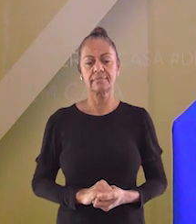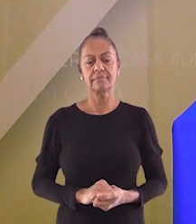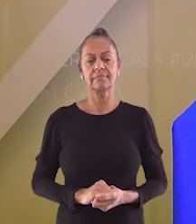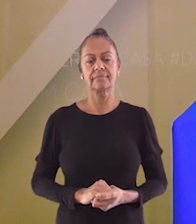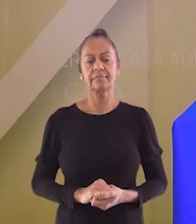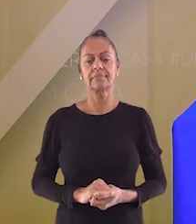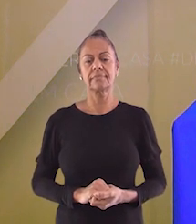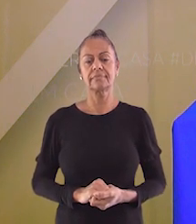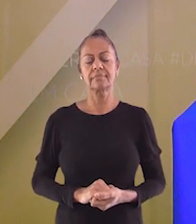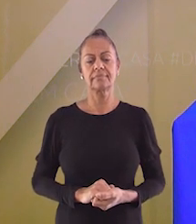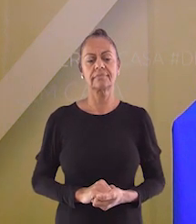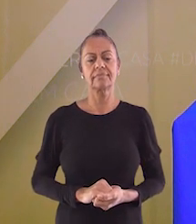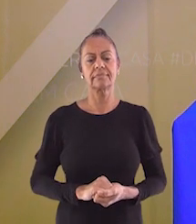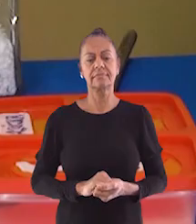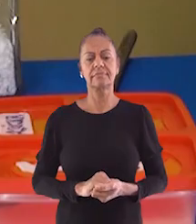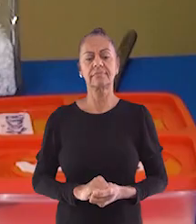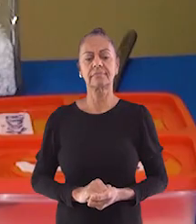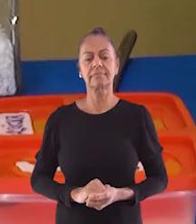2